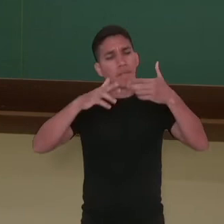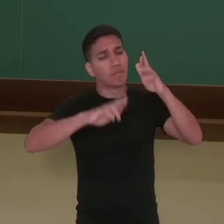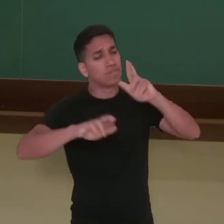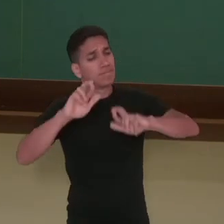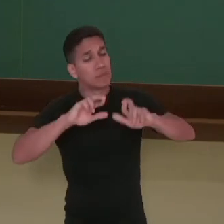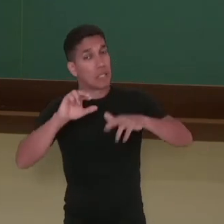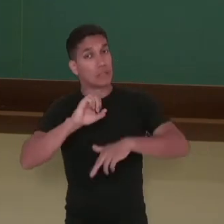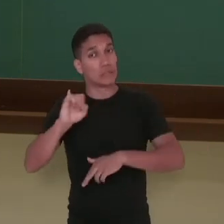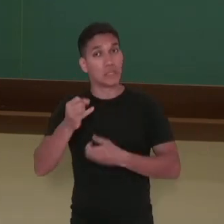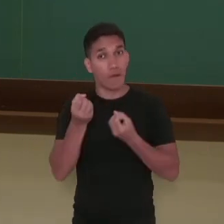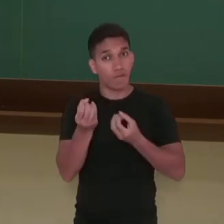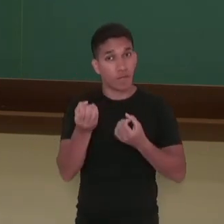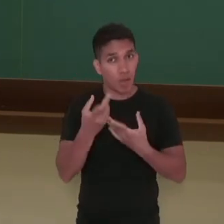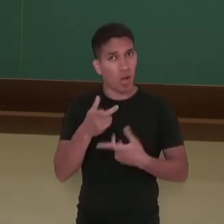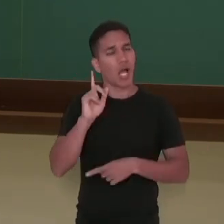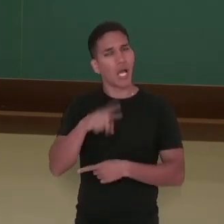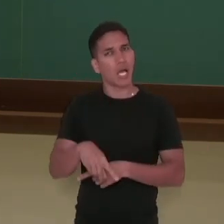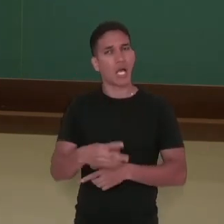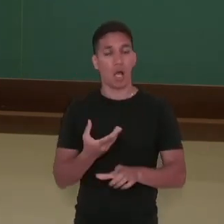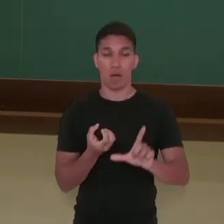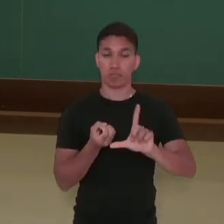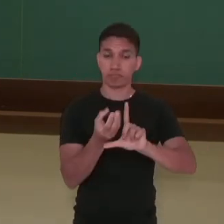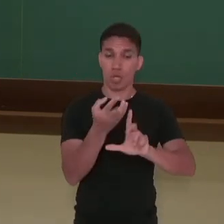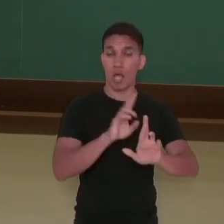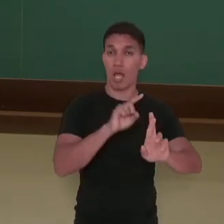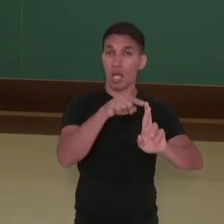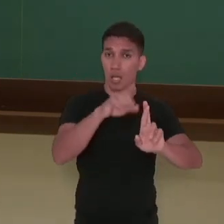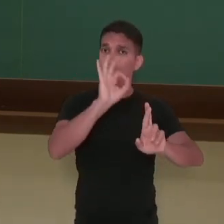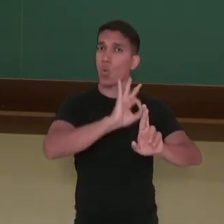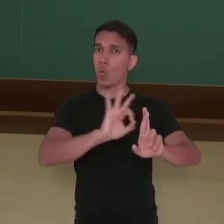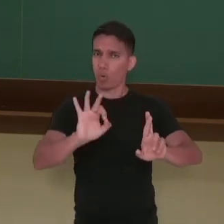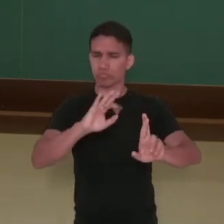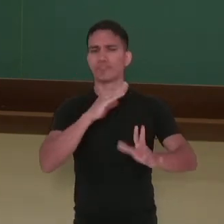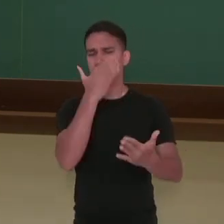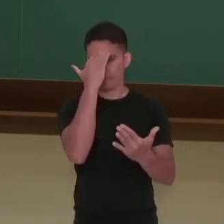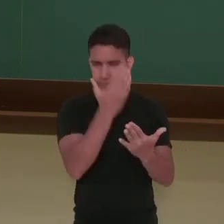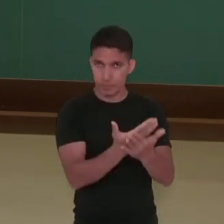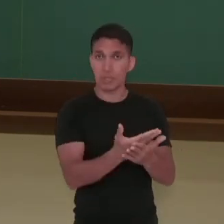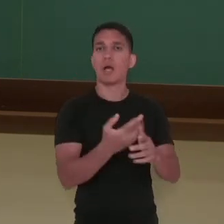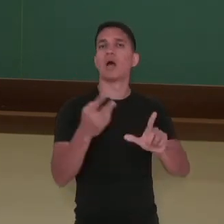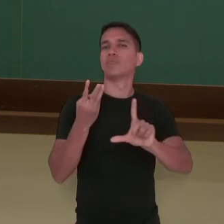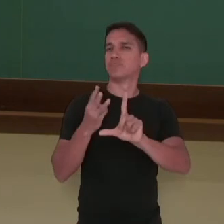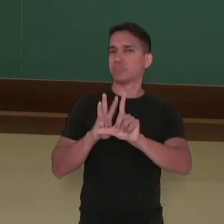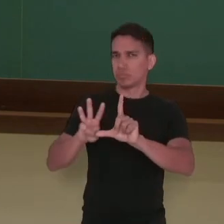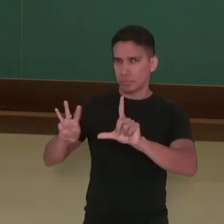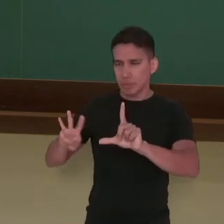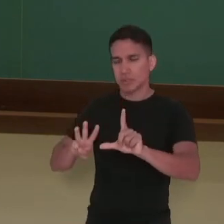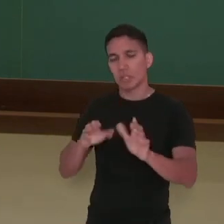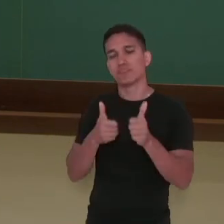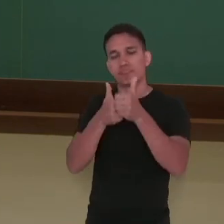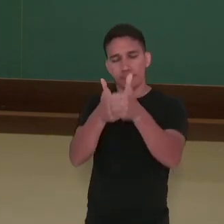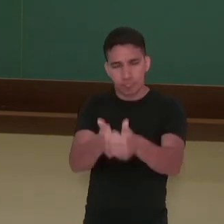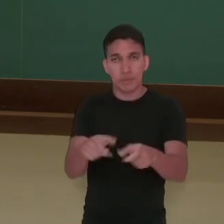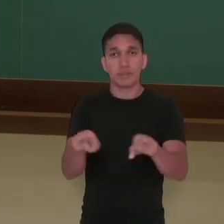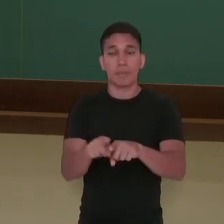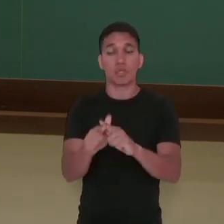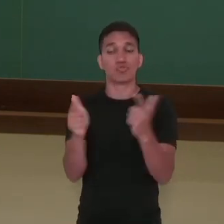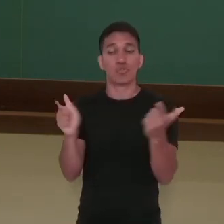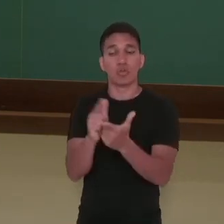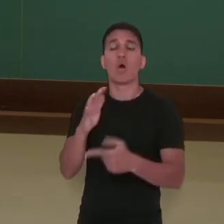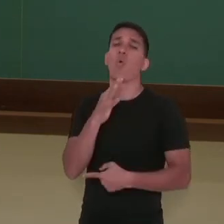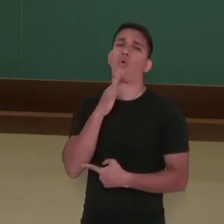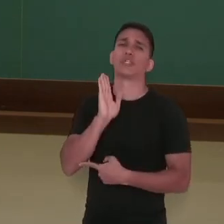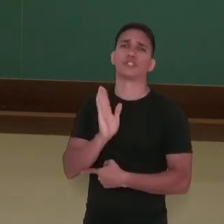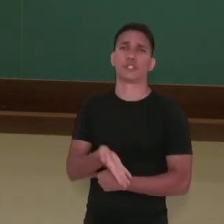veiculada é de uma fonte confiável, com sites institucionais, páginas de jornais conhecidos e blogs